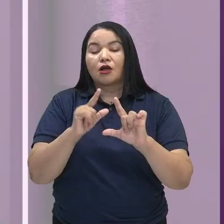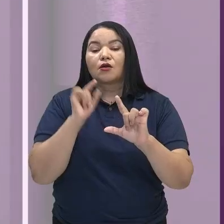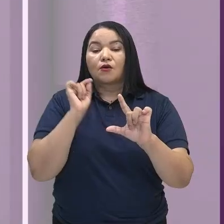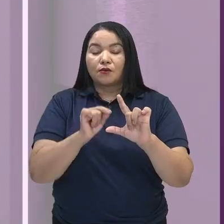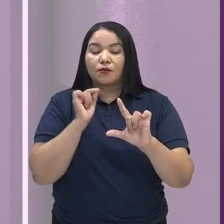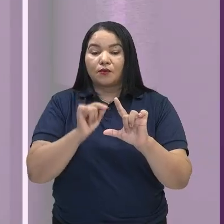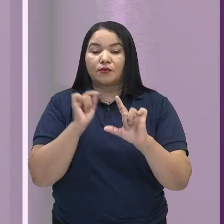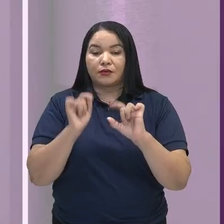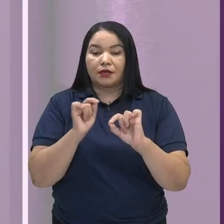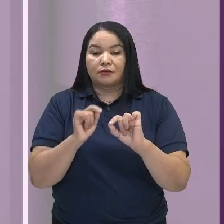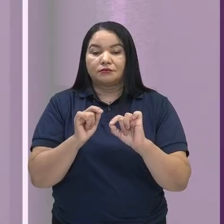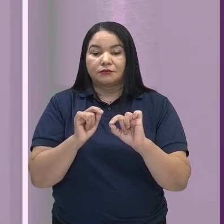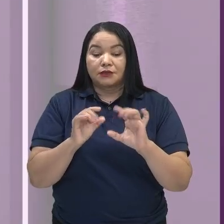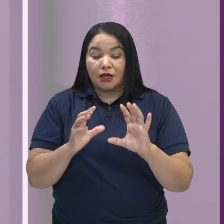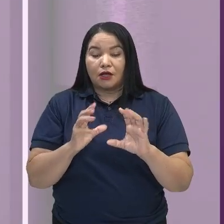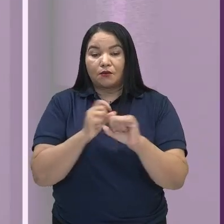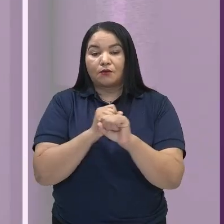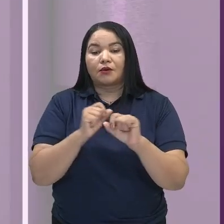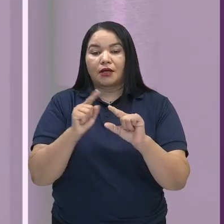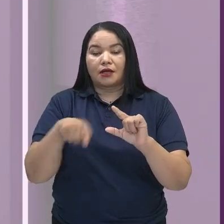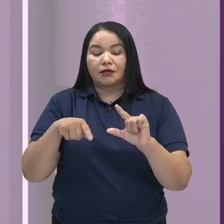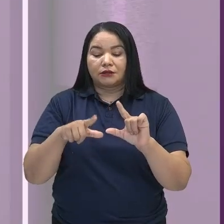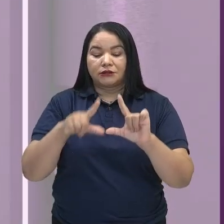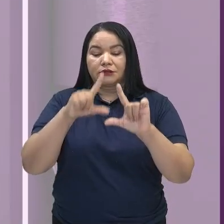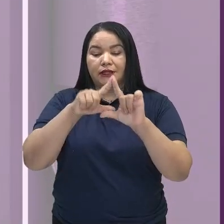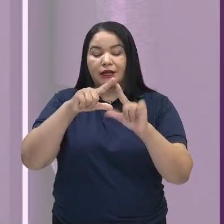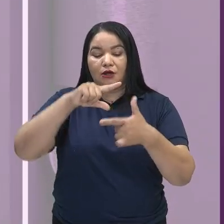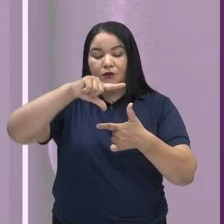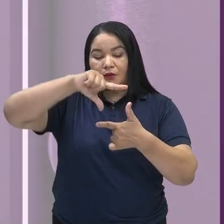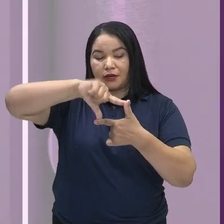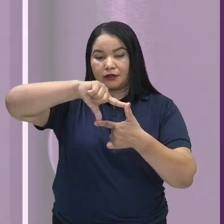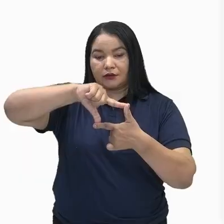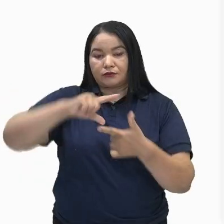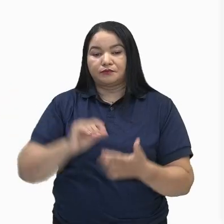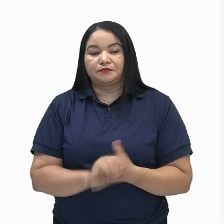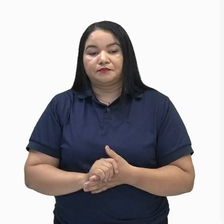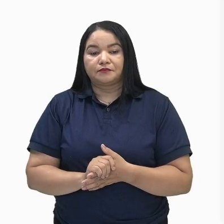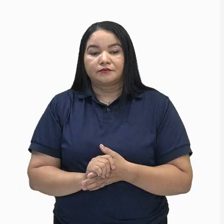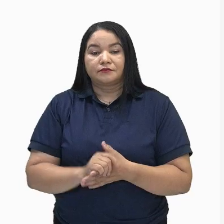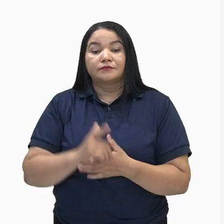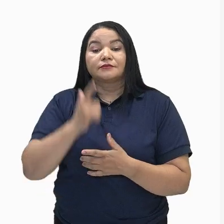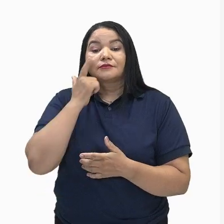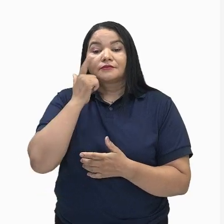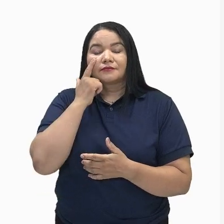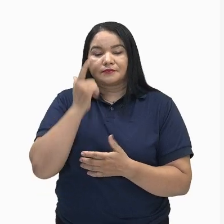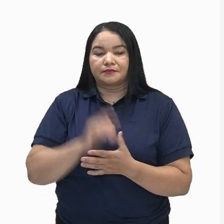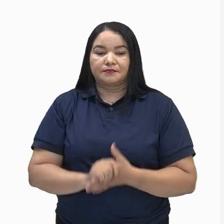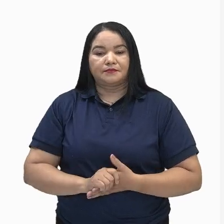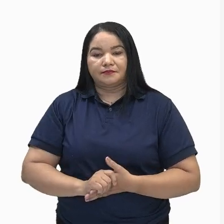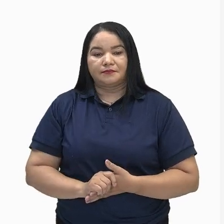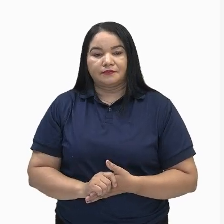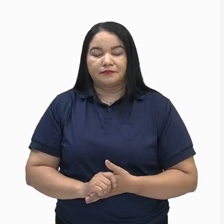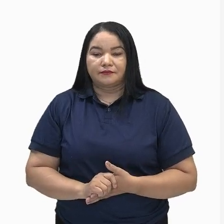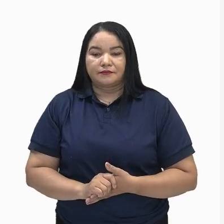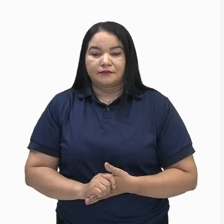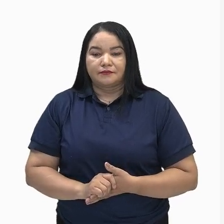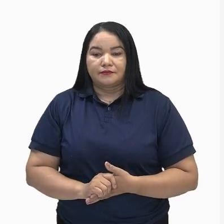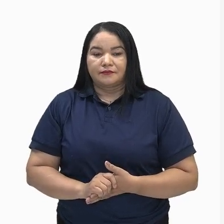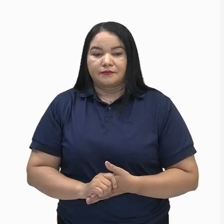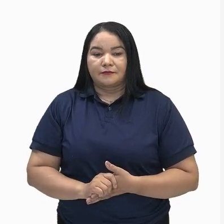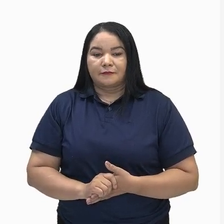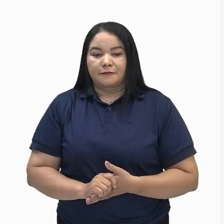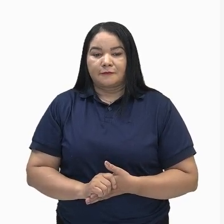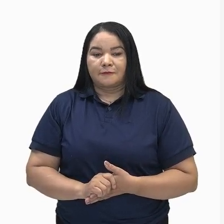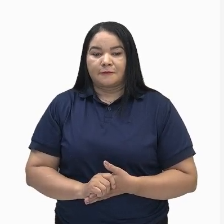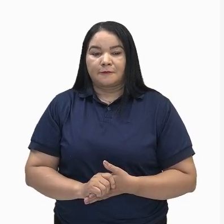eles formam um triângulo retângulo. Tudo bem? Porque olha só, olha aqui o nosso exemplo. Exemplo 1.